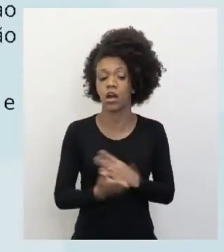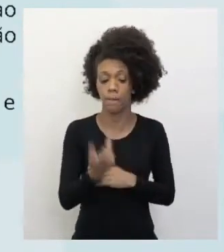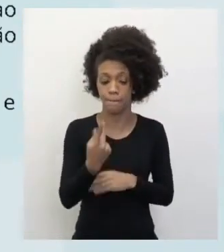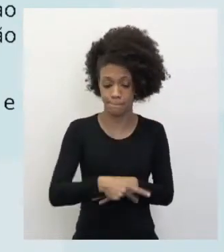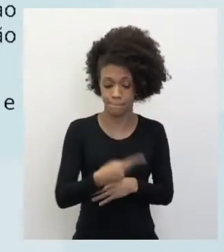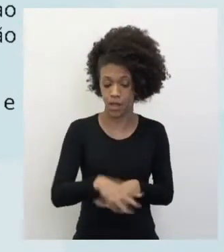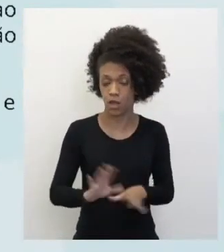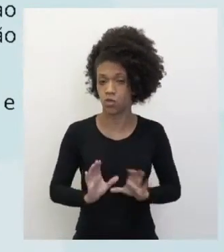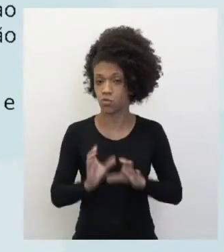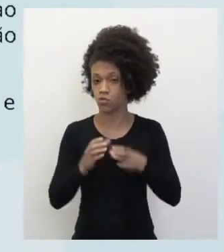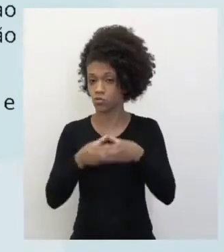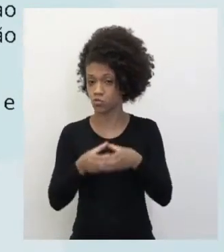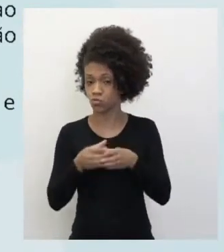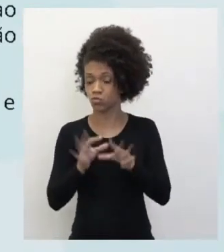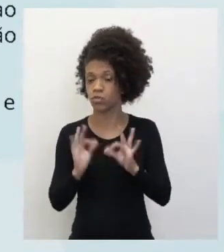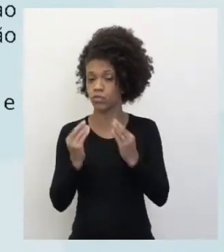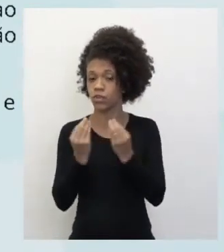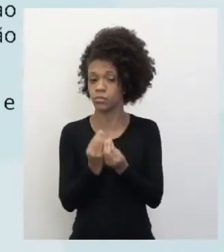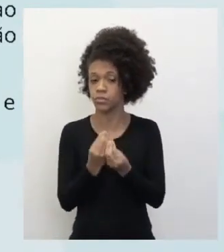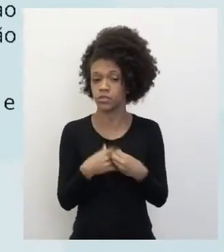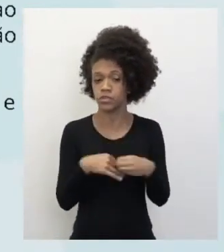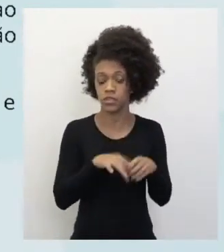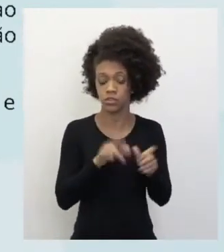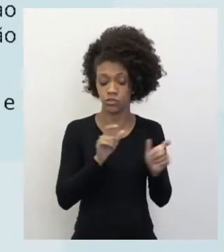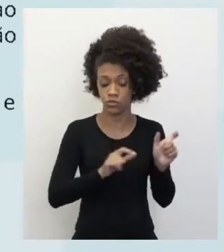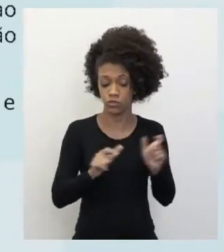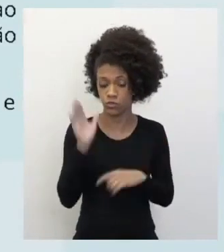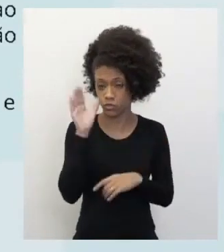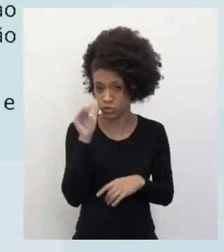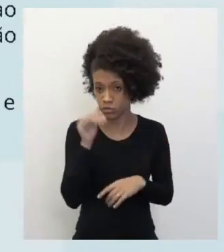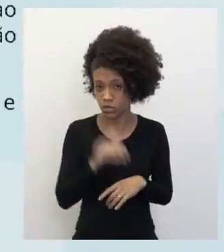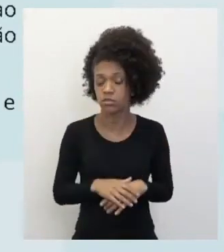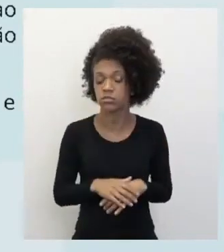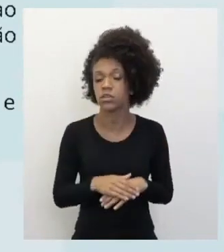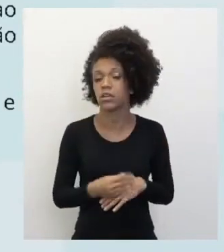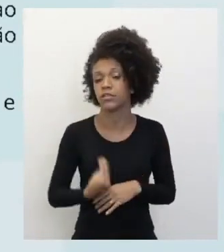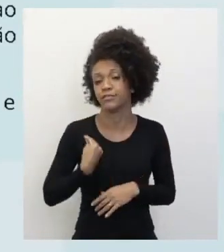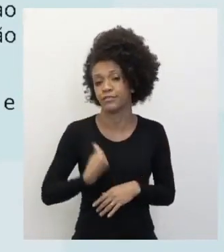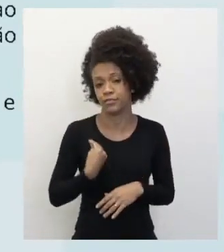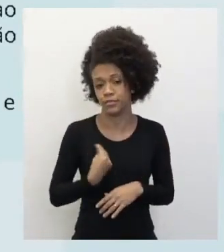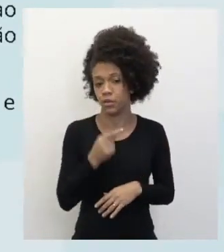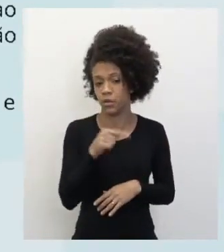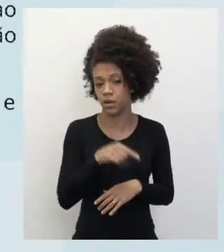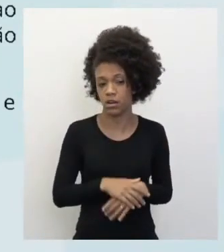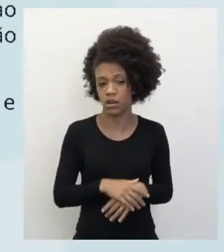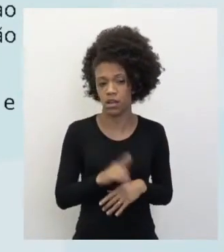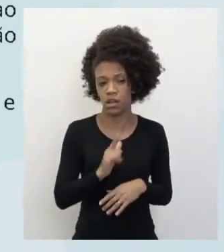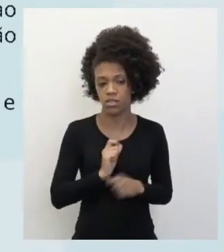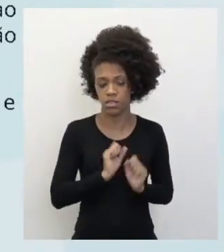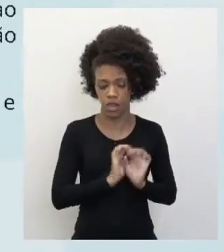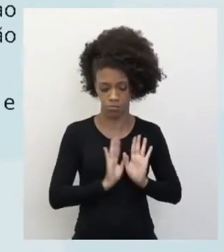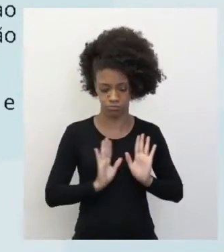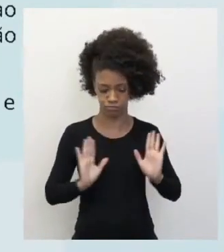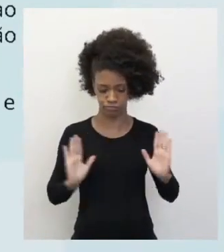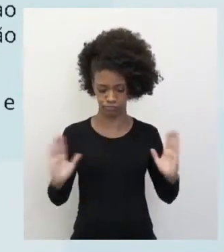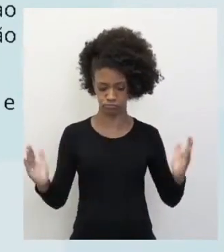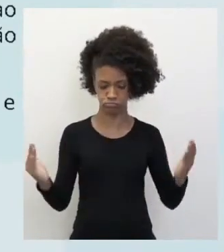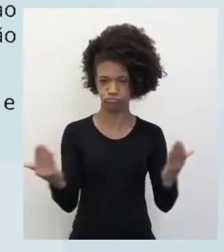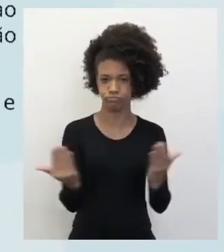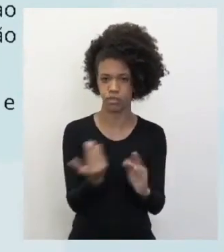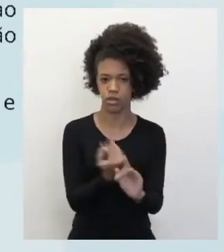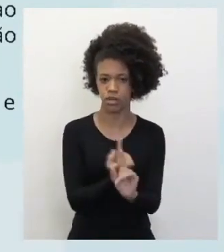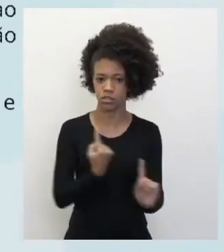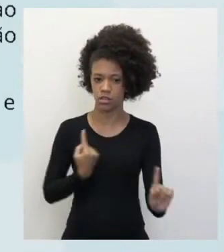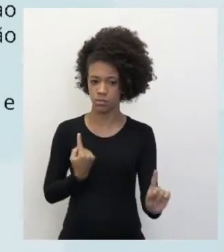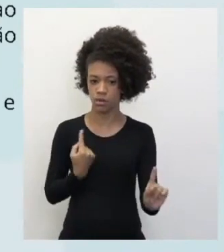sua família e com a sua corte de nobres, vivia. Vocês vejam que tem um muro separando as áreas